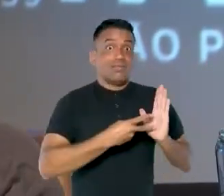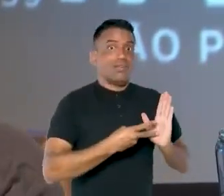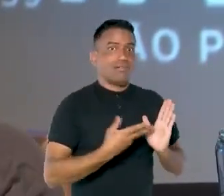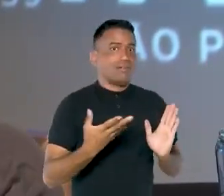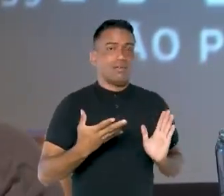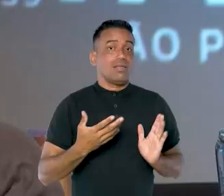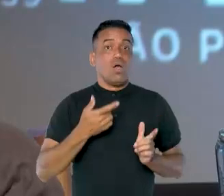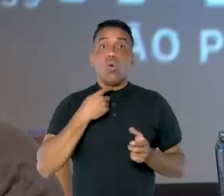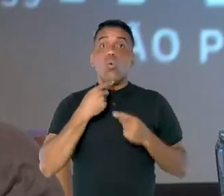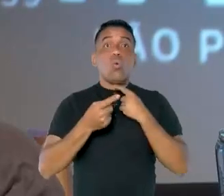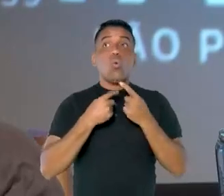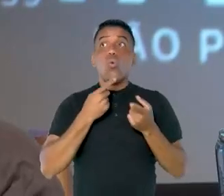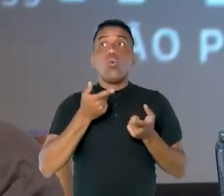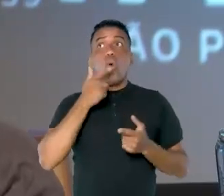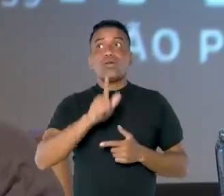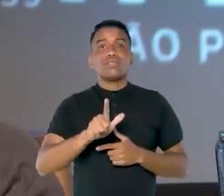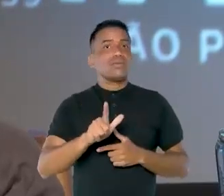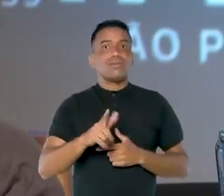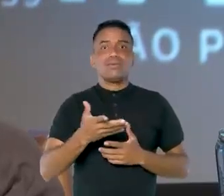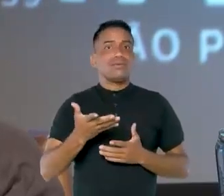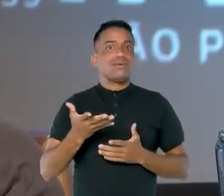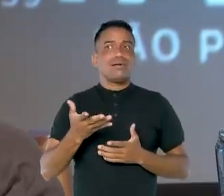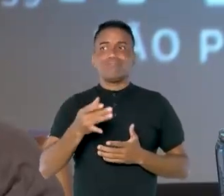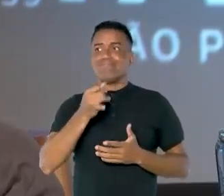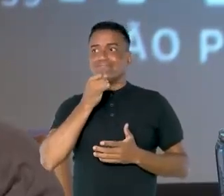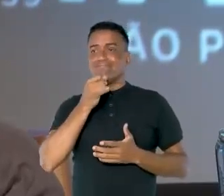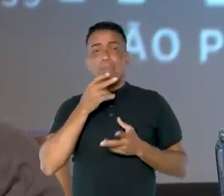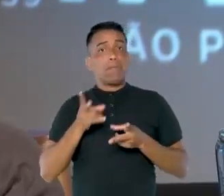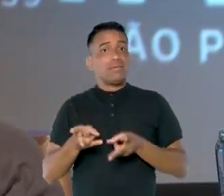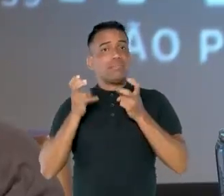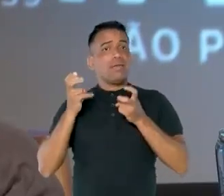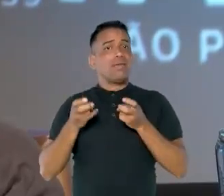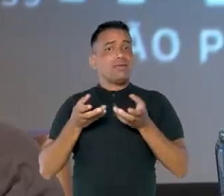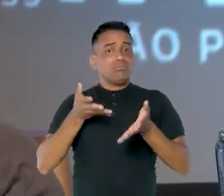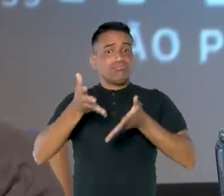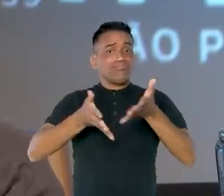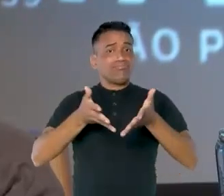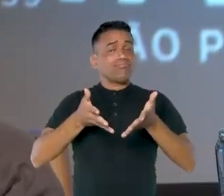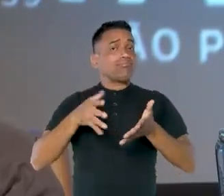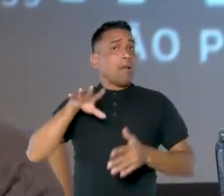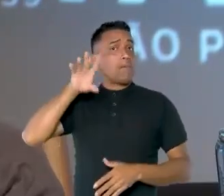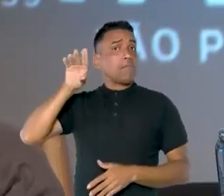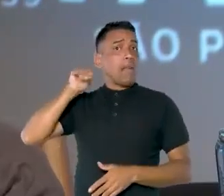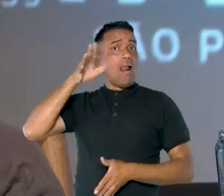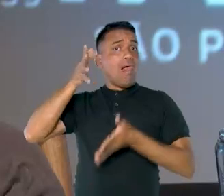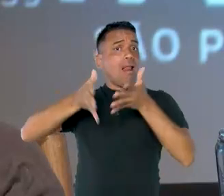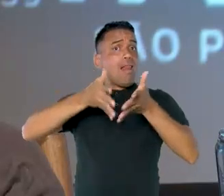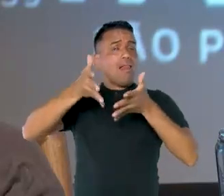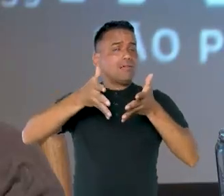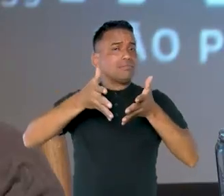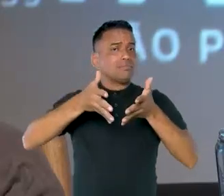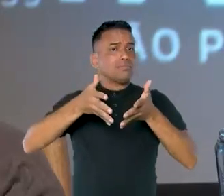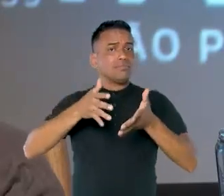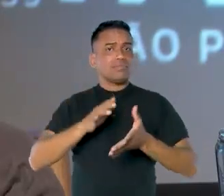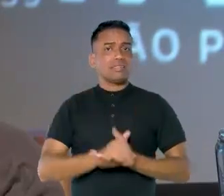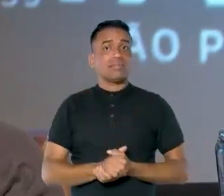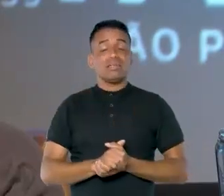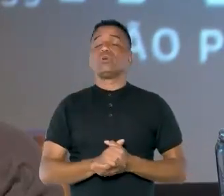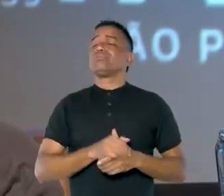não conseguia nem detectar o que estava sendo dito ali, entende? E realmente mudou